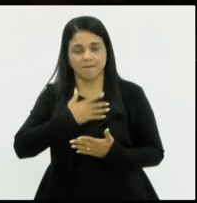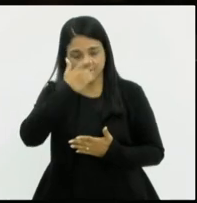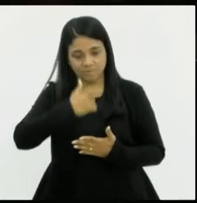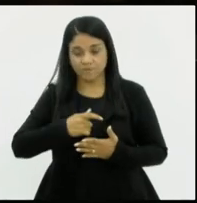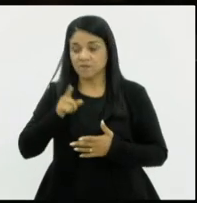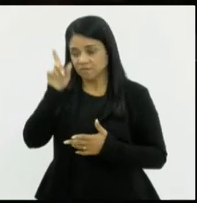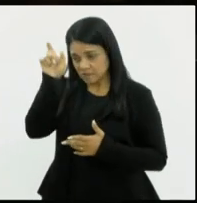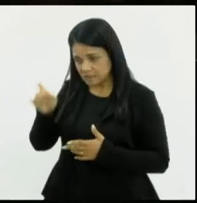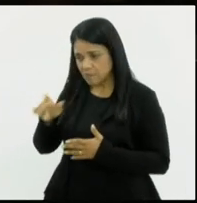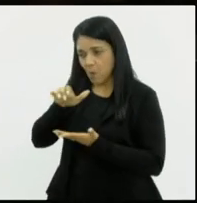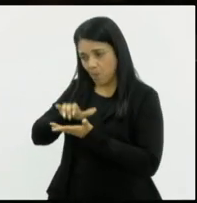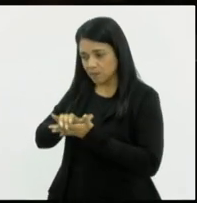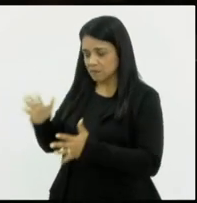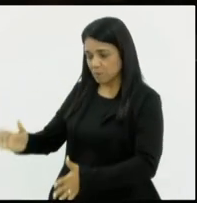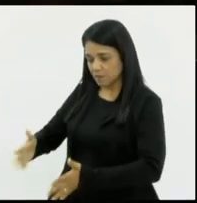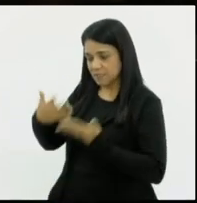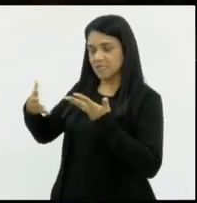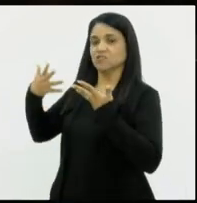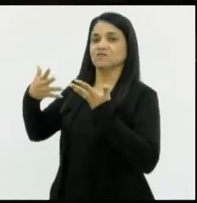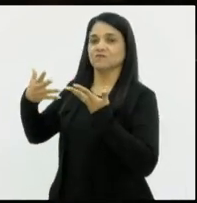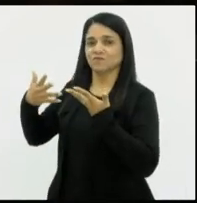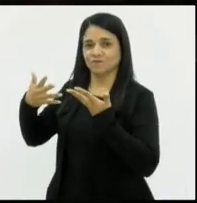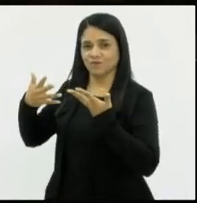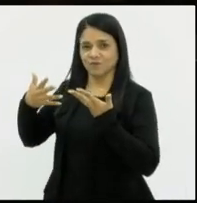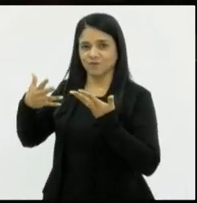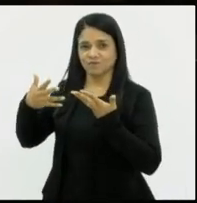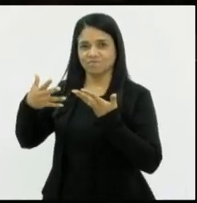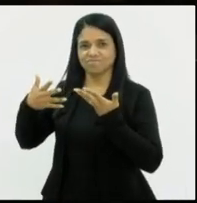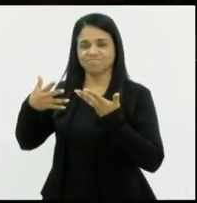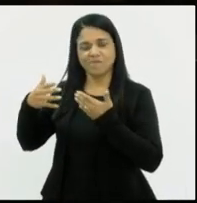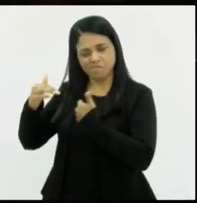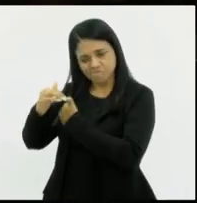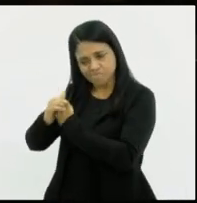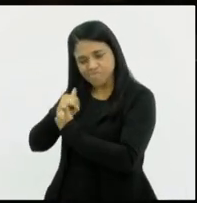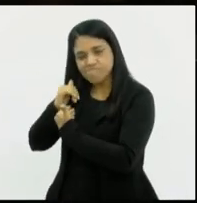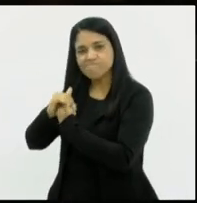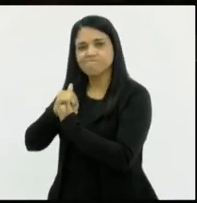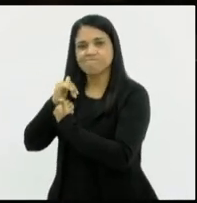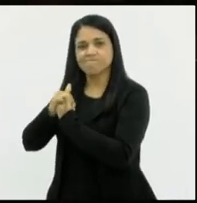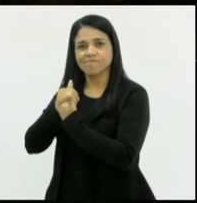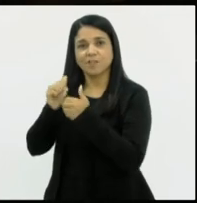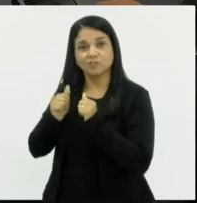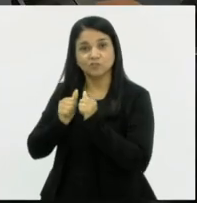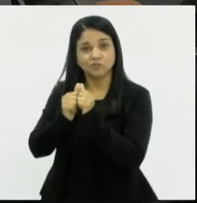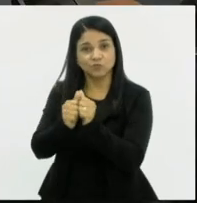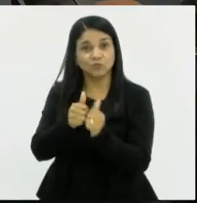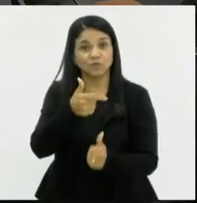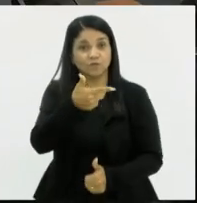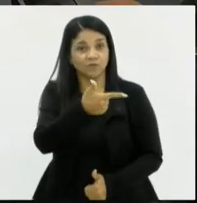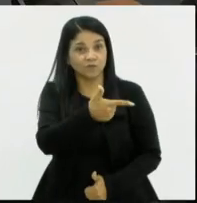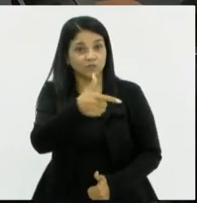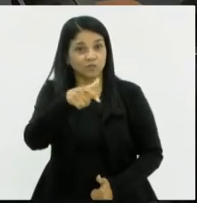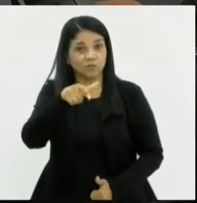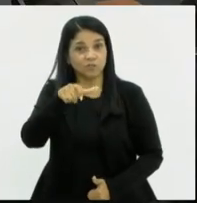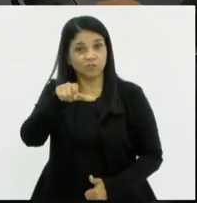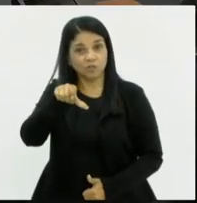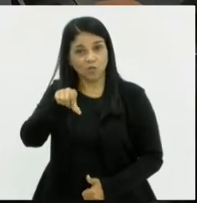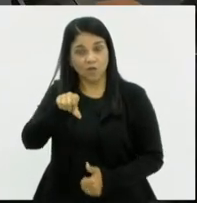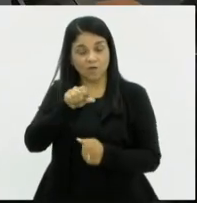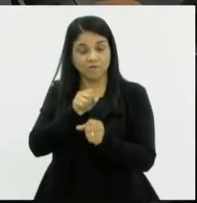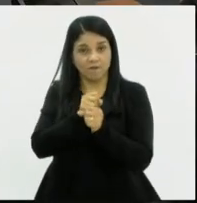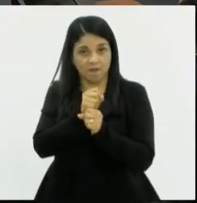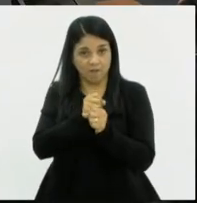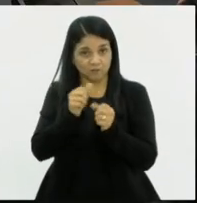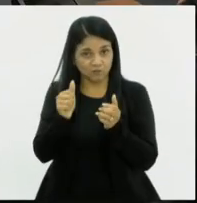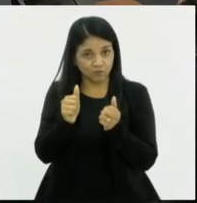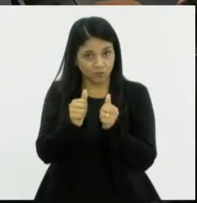motivou e sempre me deu grandes conselhos. Nós estamos juntos há 29 anos, 25 anos de casados, e